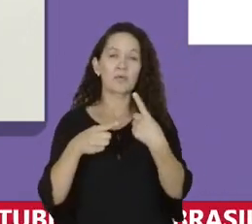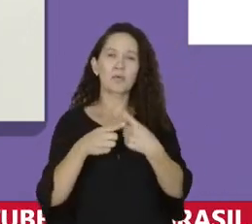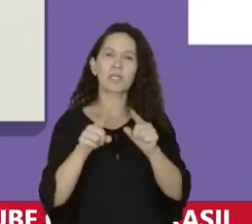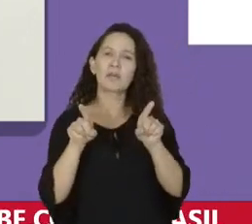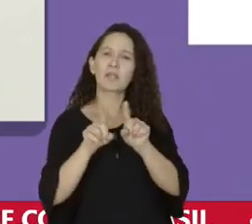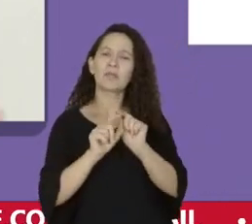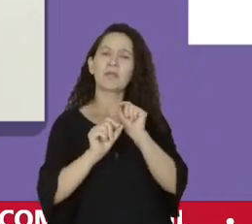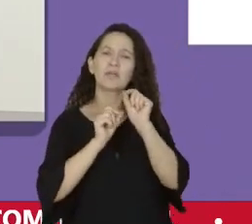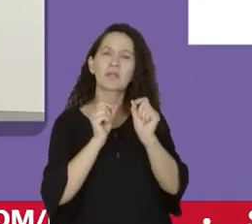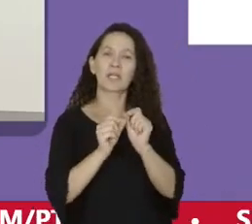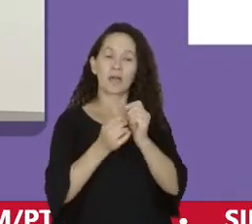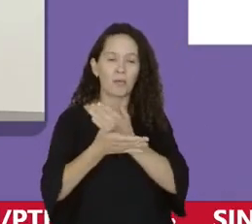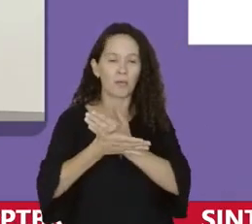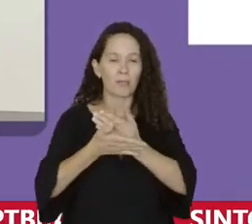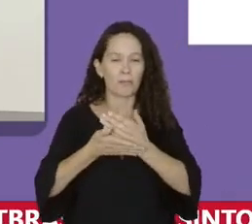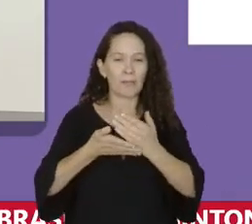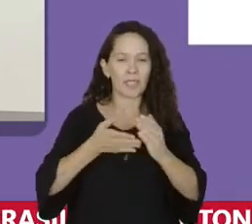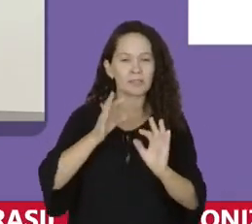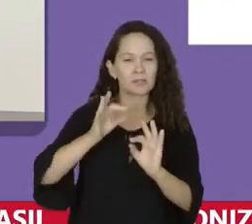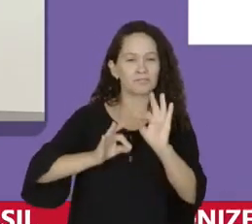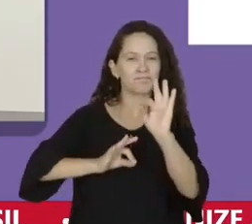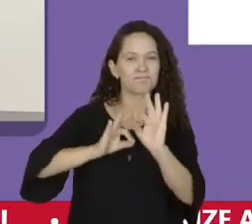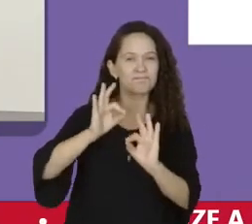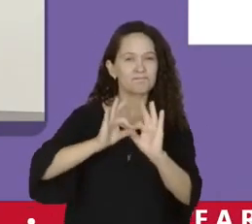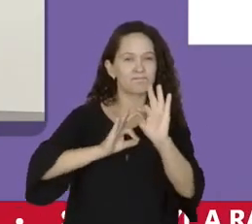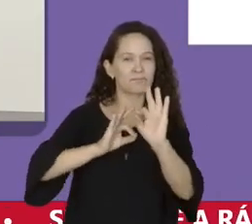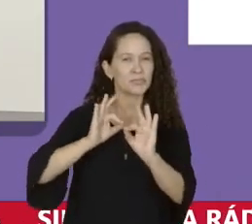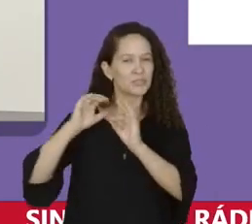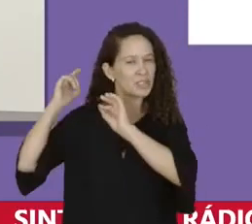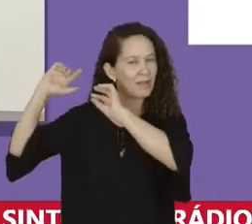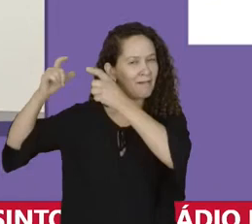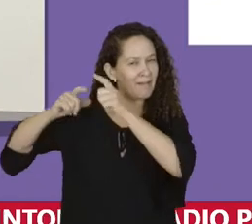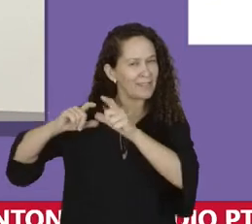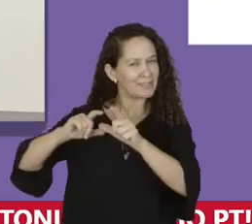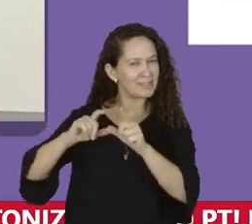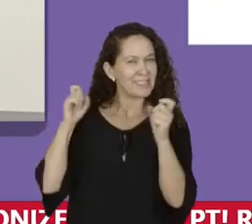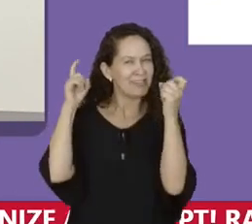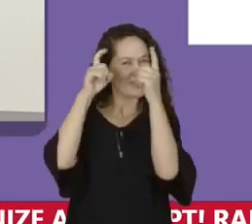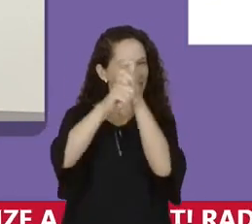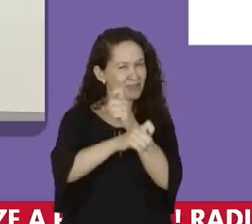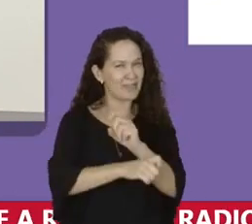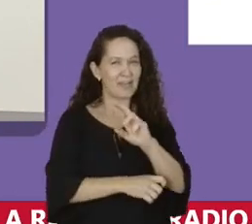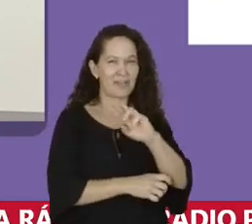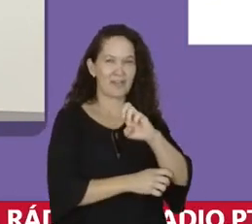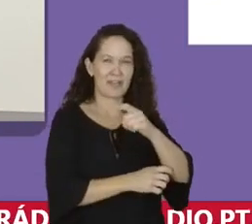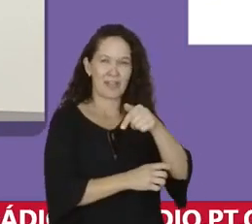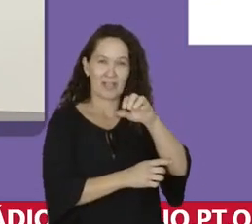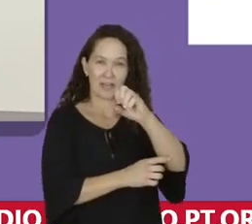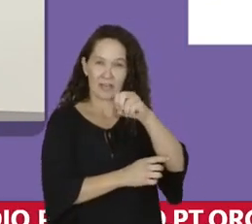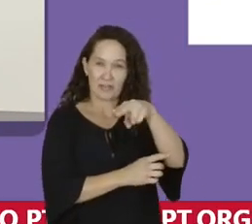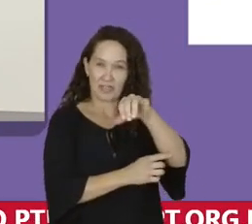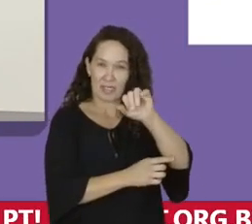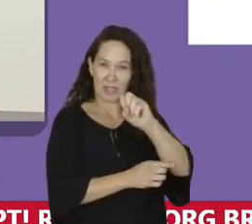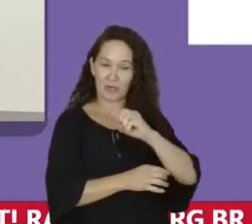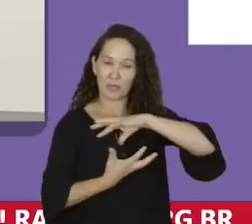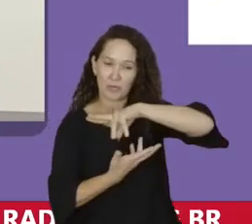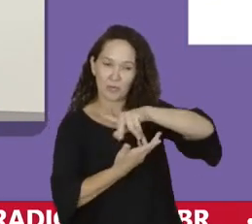que ela nasce de um processo reacionário, extremamente reacionário em nível